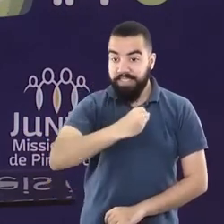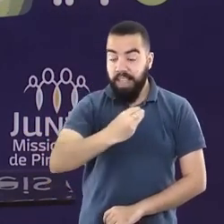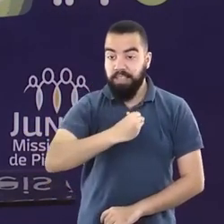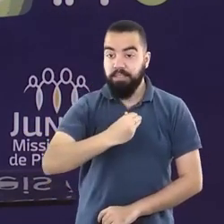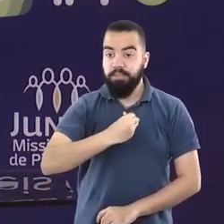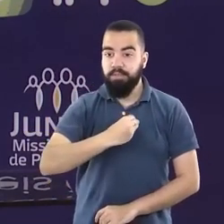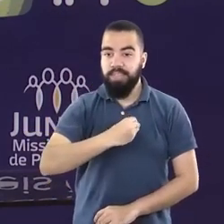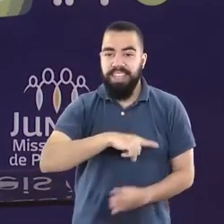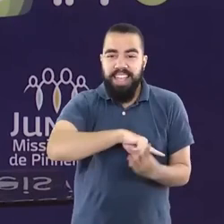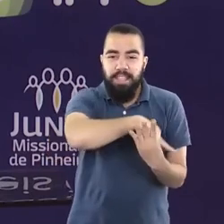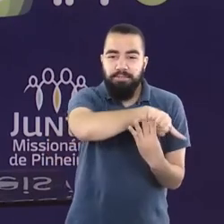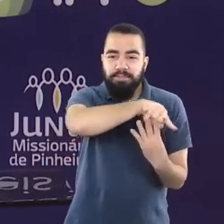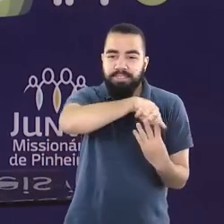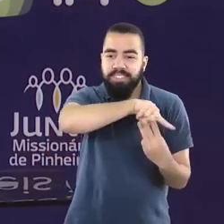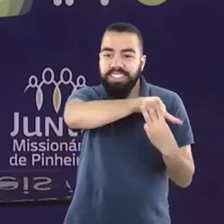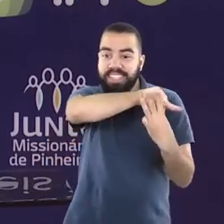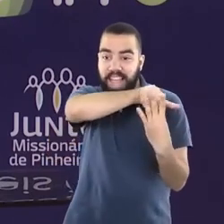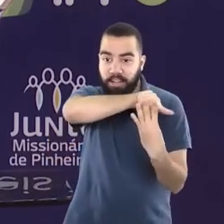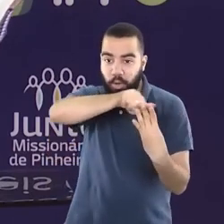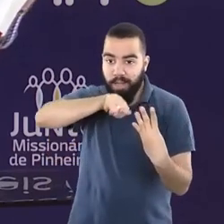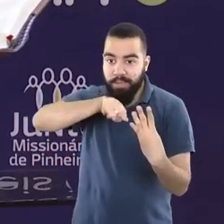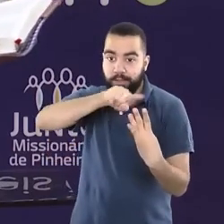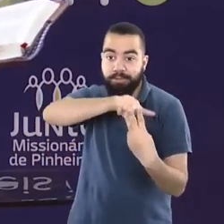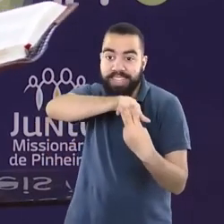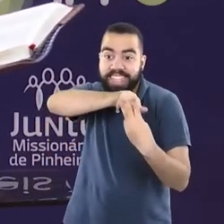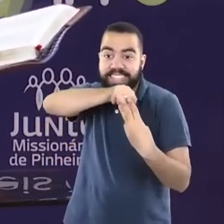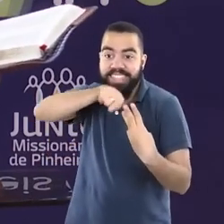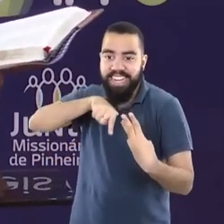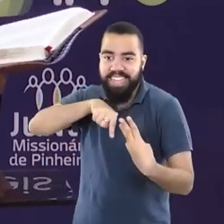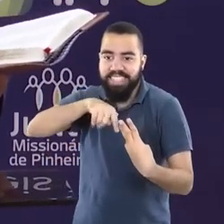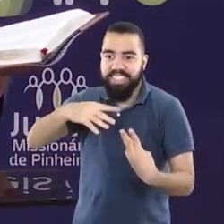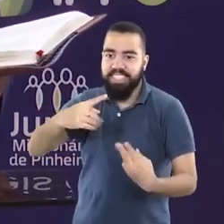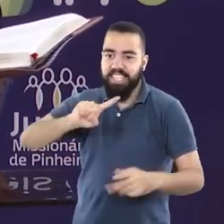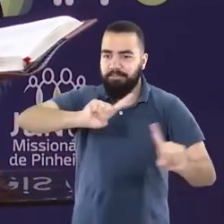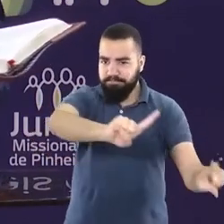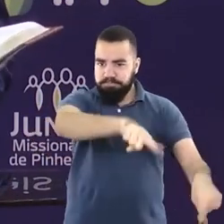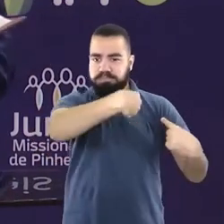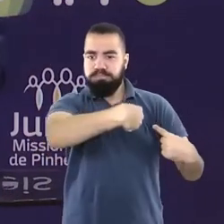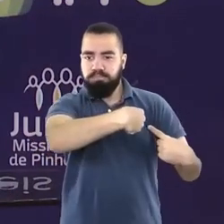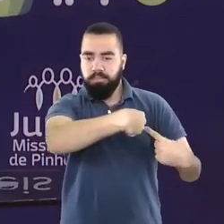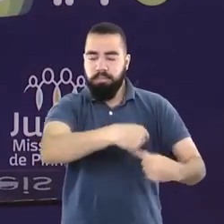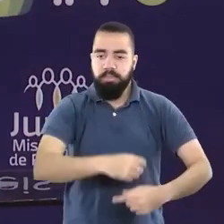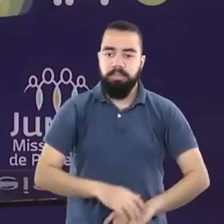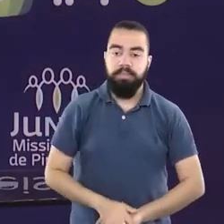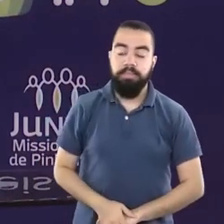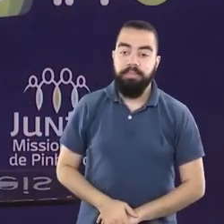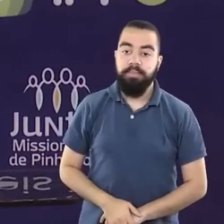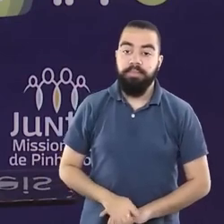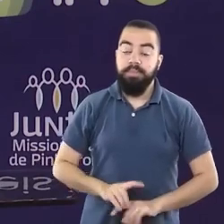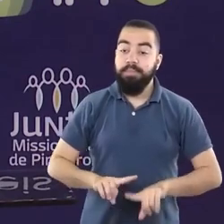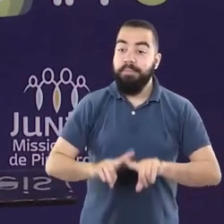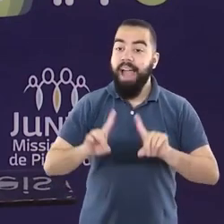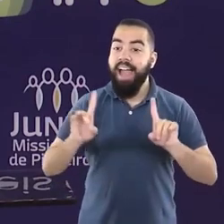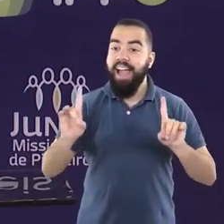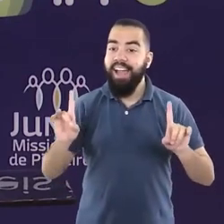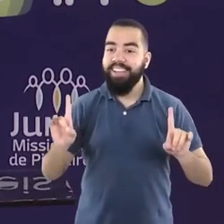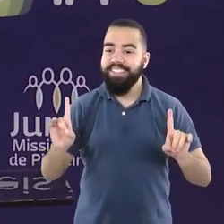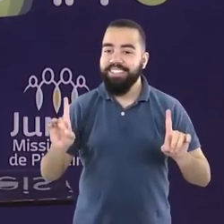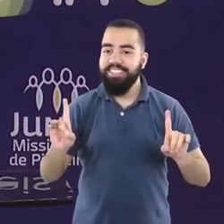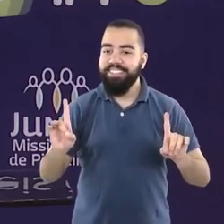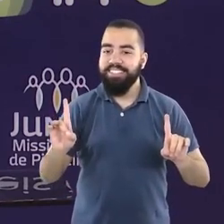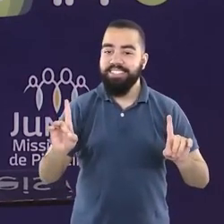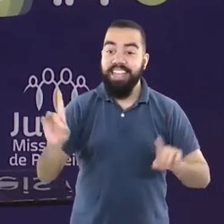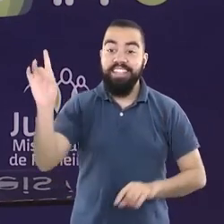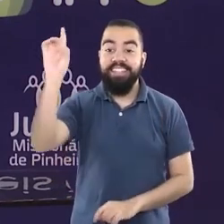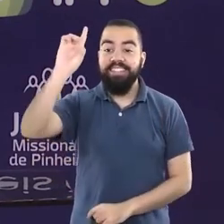e ele foi acusado pelos seus amigos. Mas diante de tantas perguntas e de tantas queixas, a única resposta